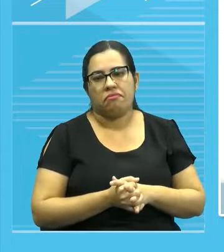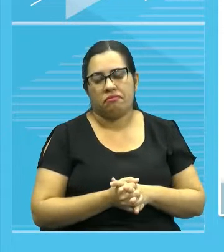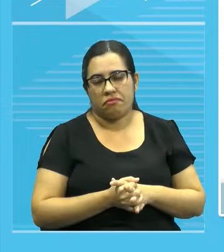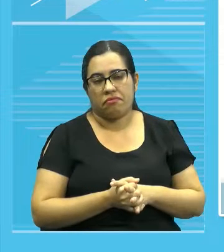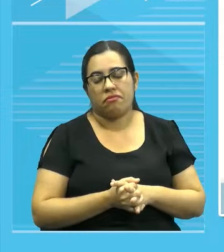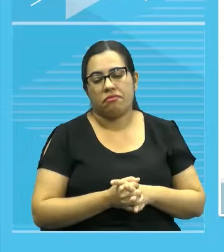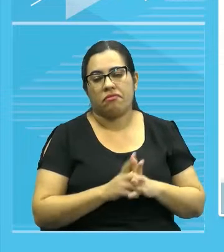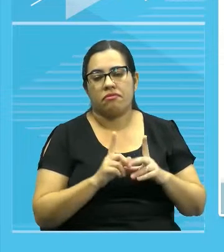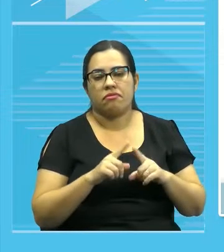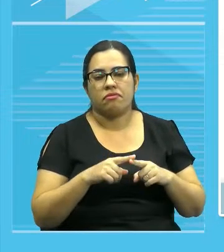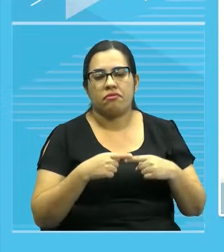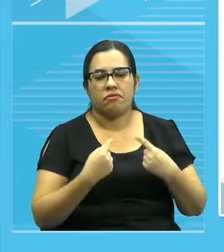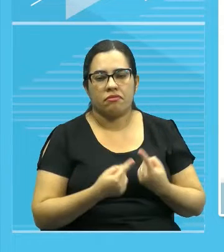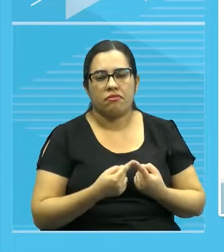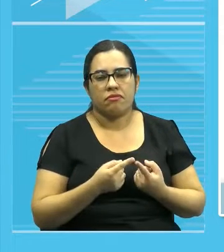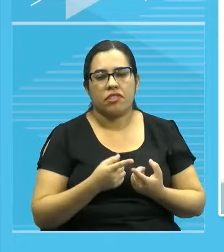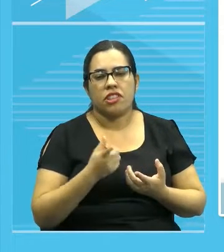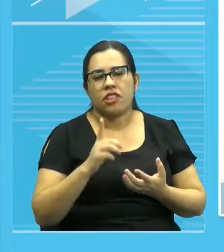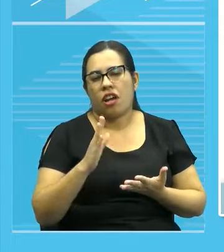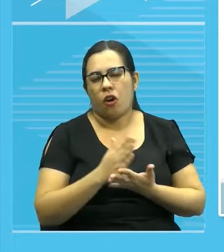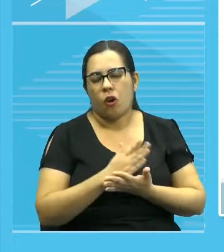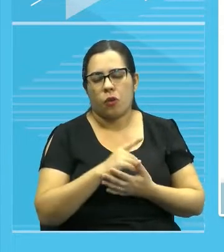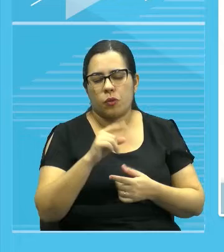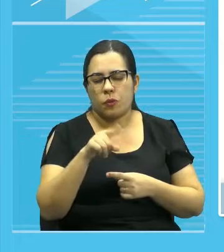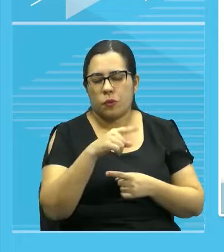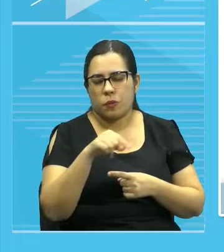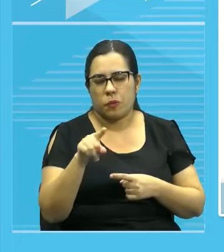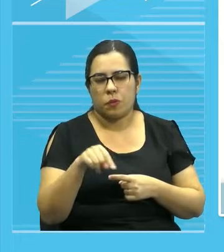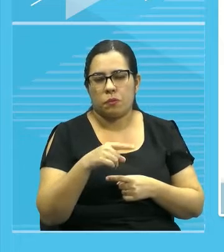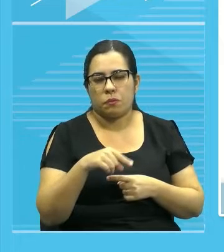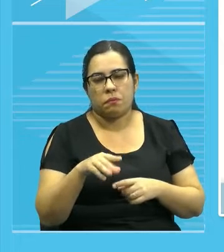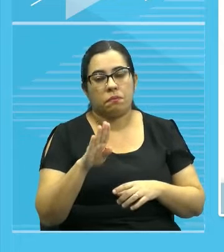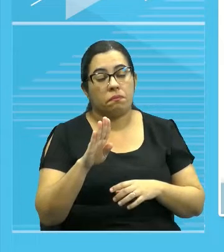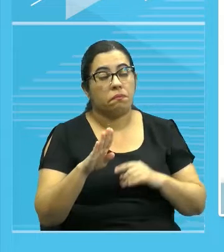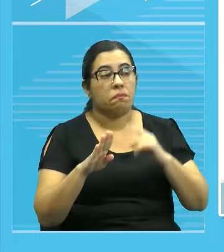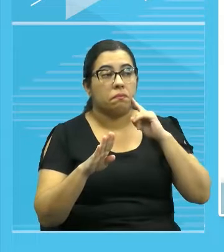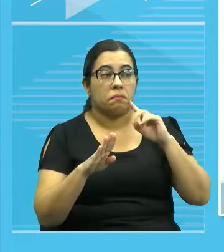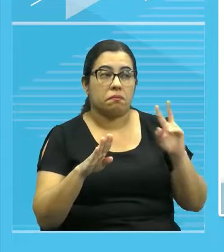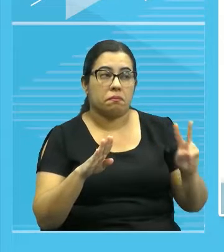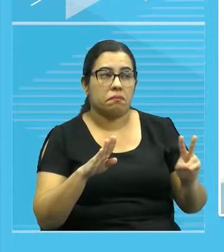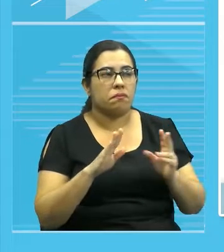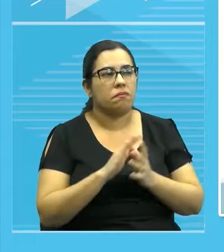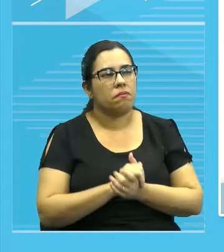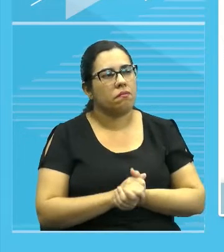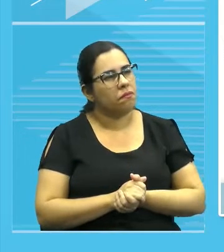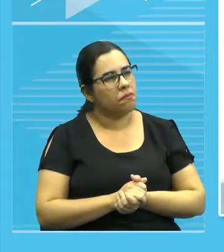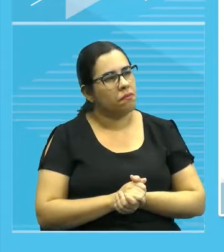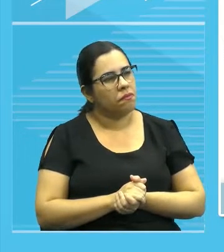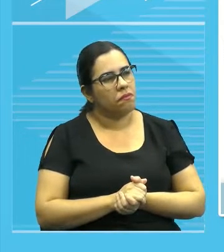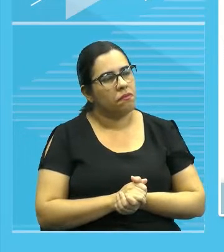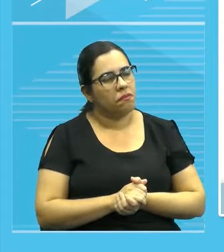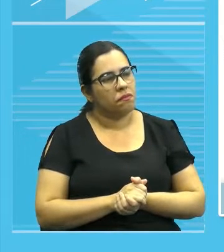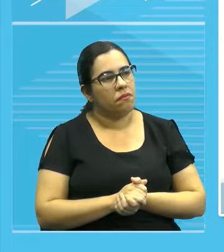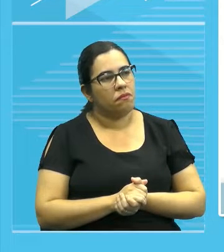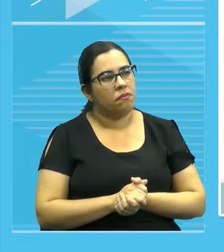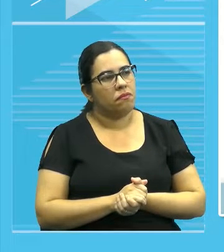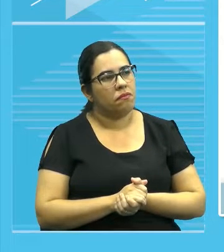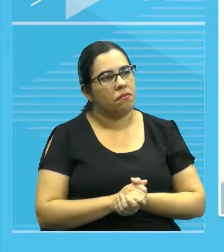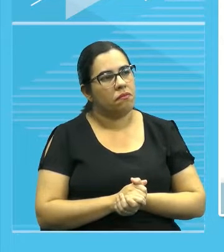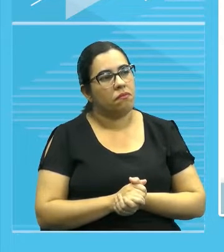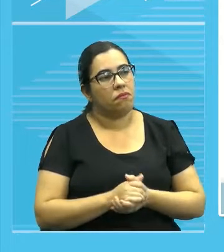mas eu vou eliminar as outras tá vamos para b então relatar as frequentes práticas de biopirataria